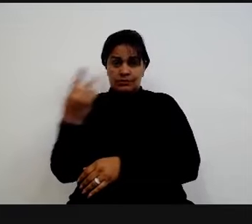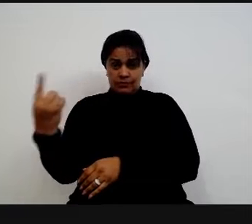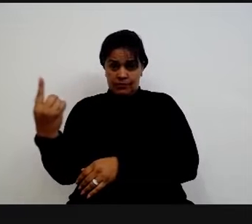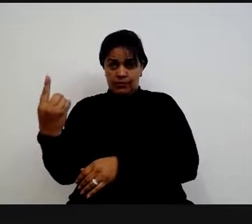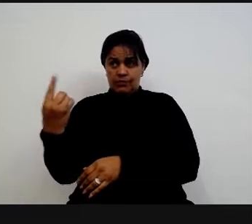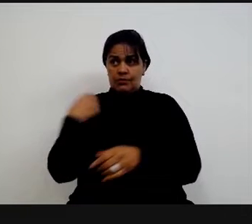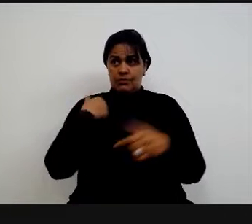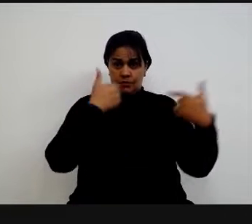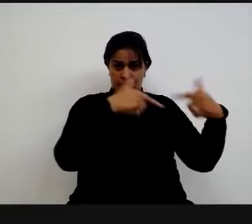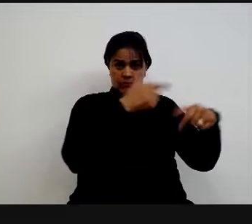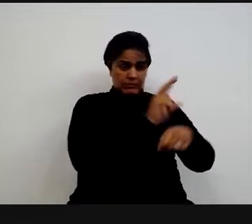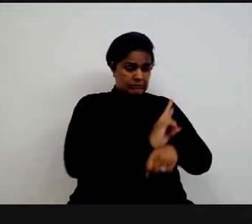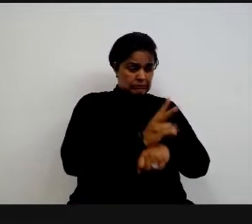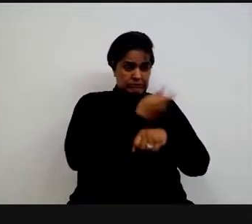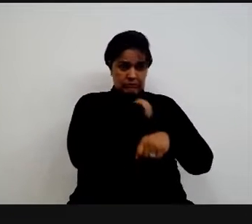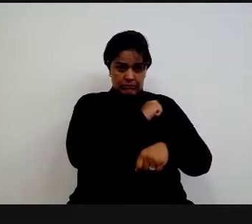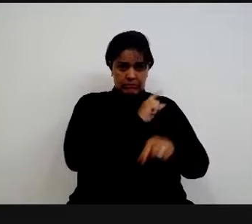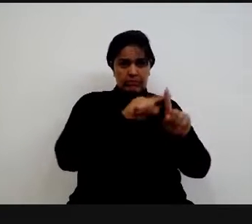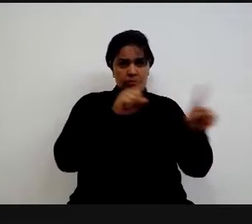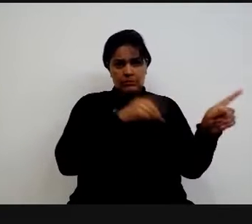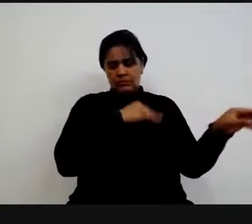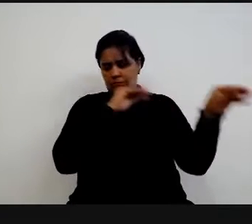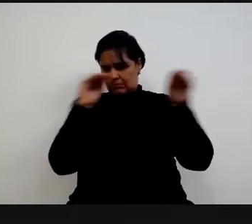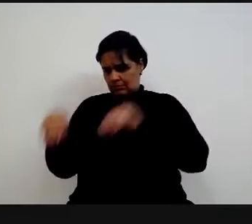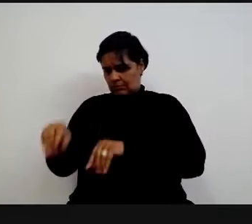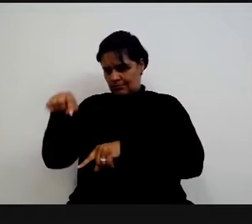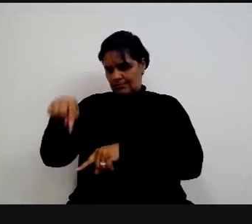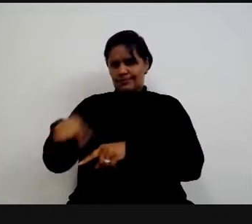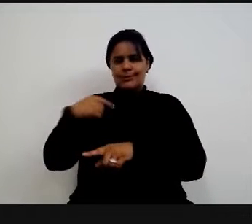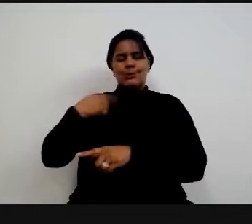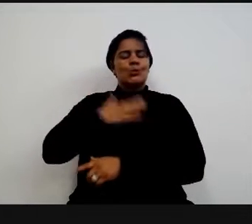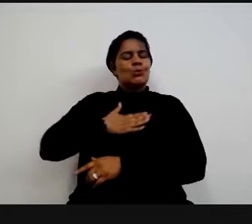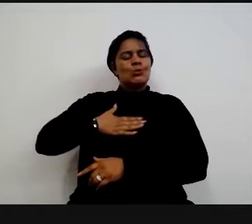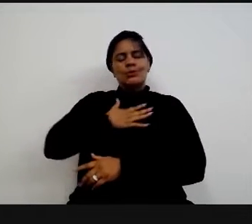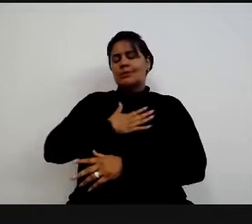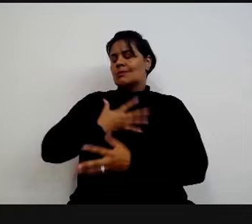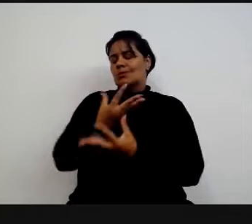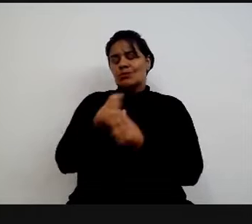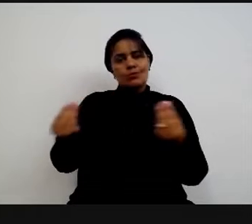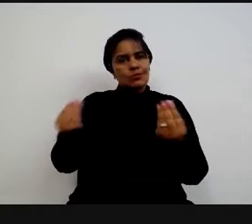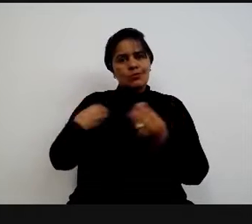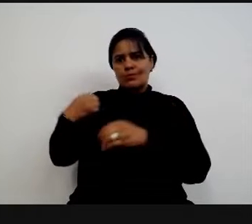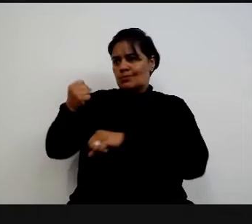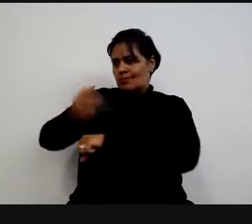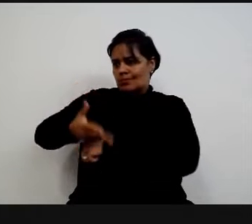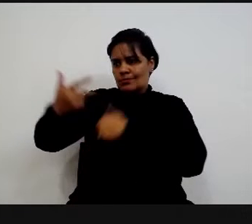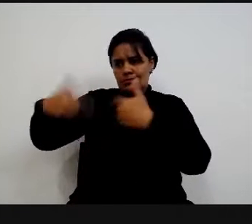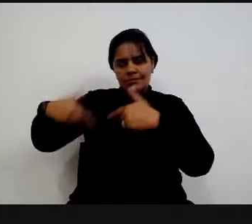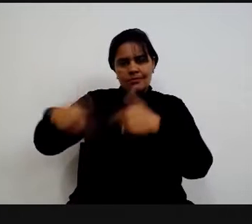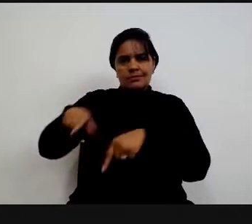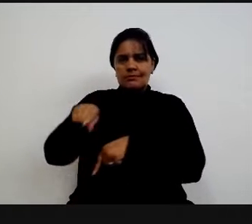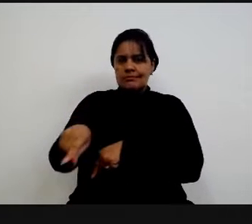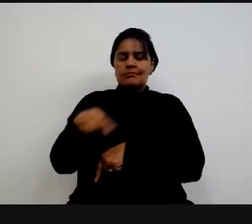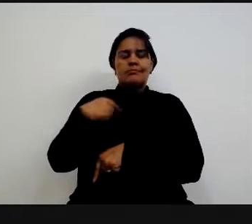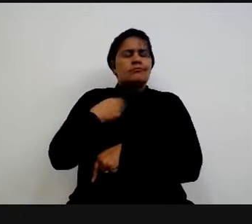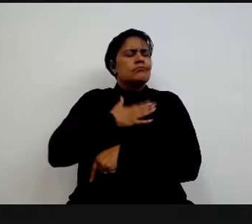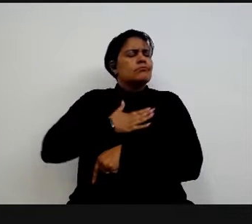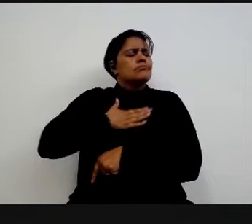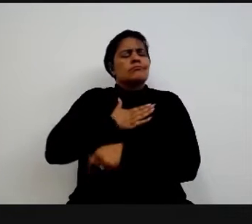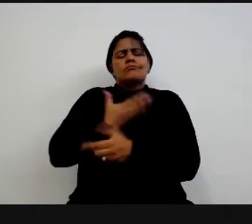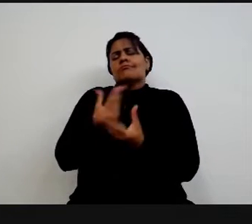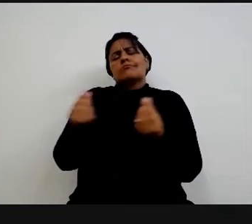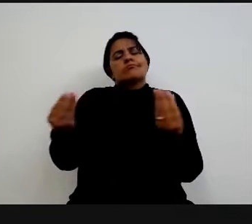auditoria, mas essa área de educação corporativa é uma área da minha paixão, assim. Então, desde que eu entrei lá, eu tenho assim